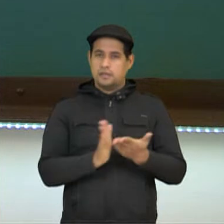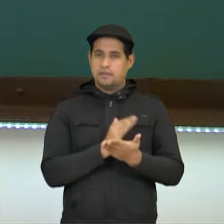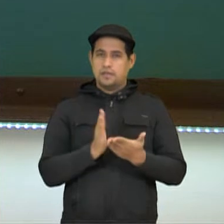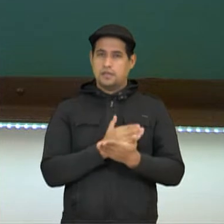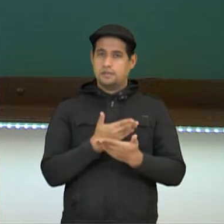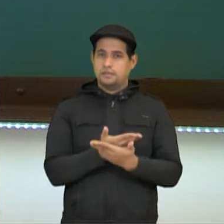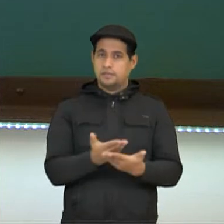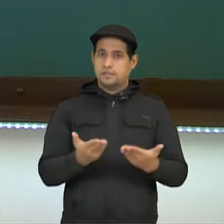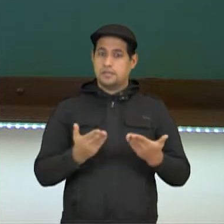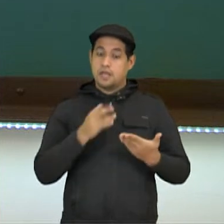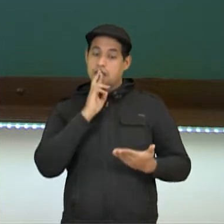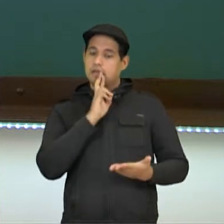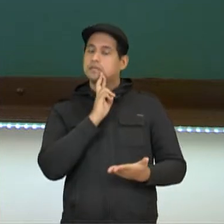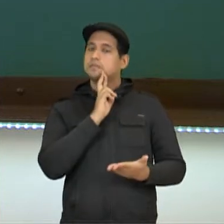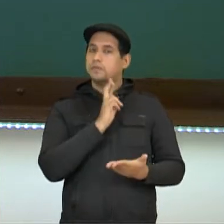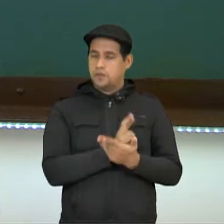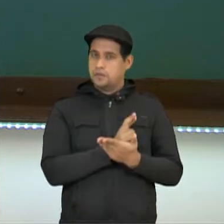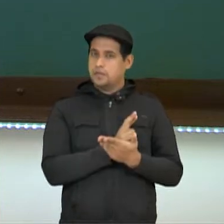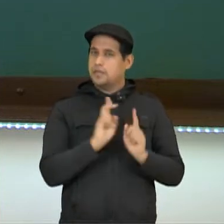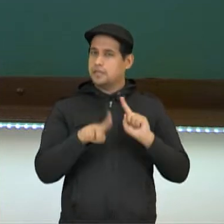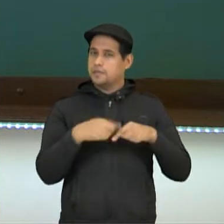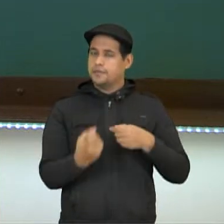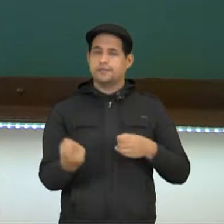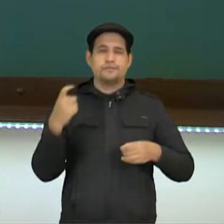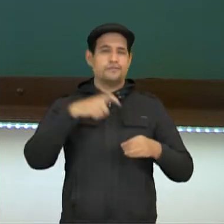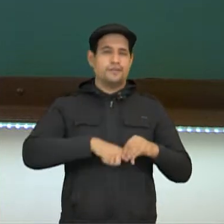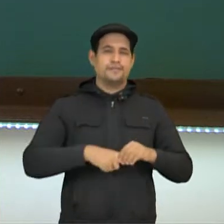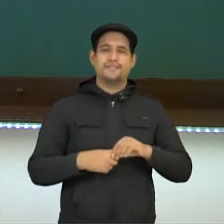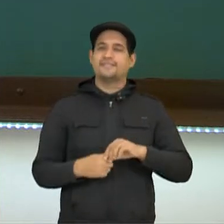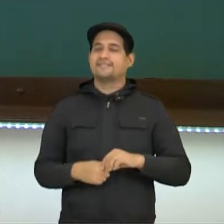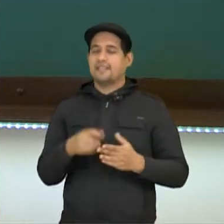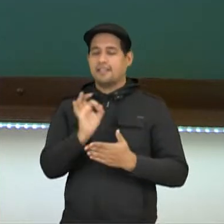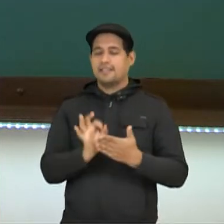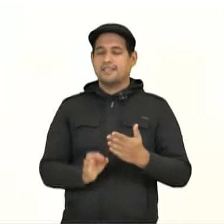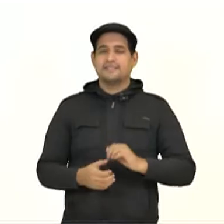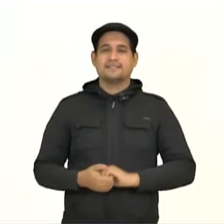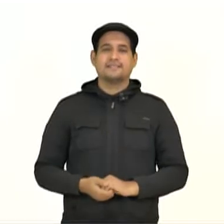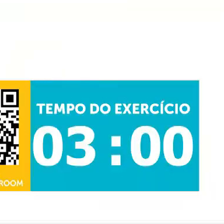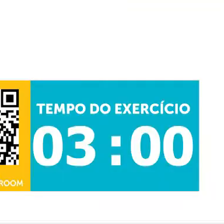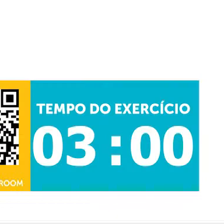de vocês, respondam e nós voltamos daqui a pouco com a correção.